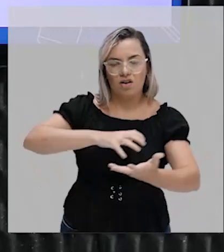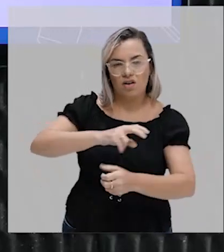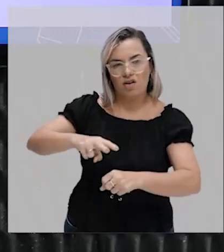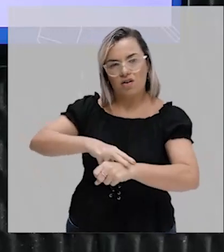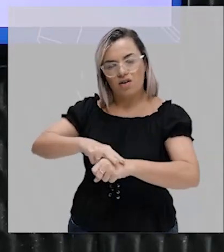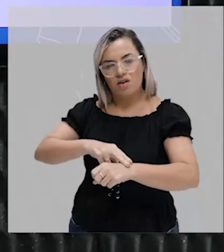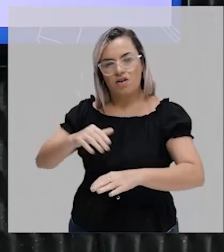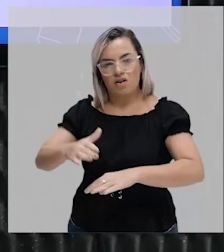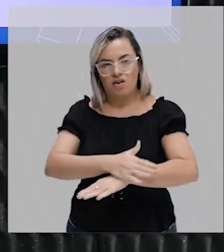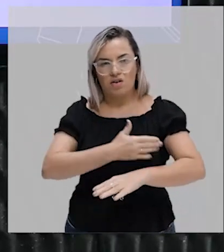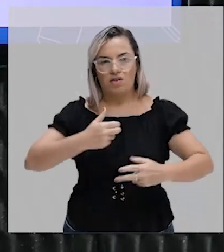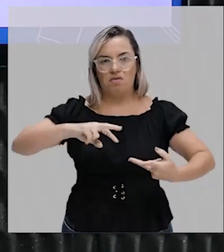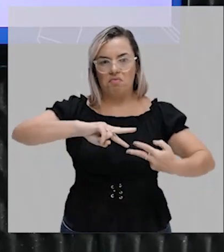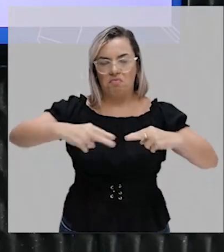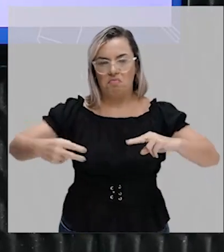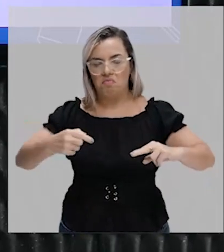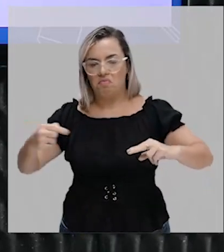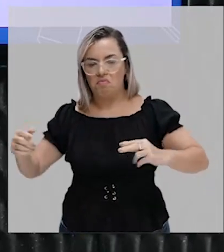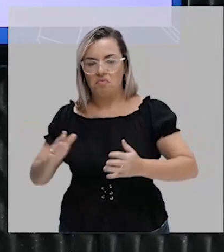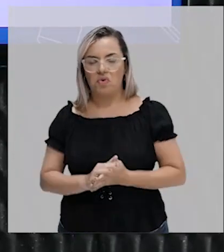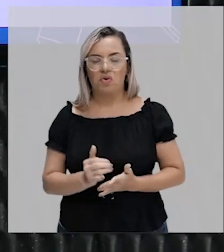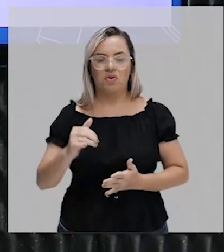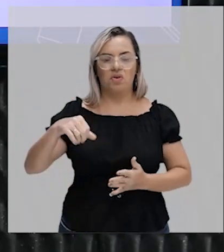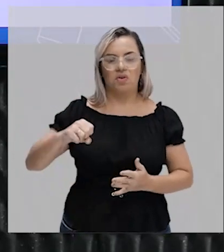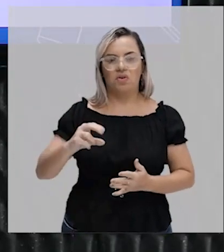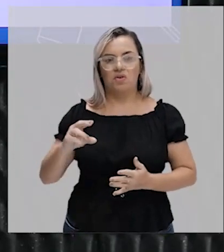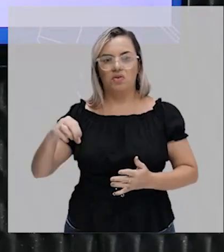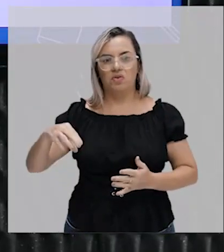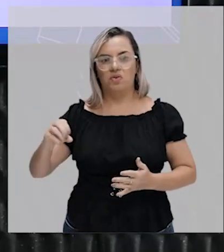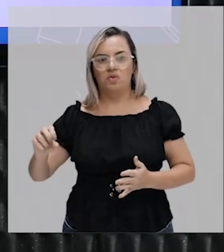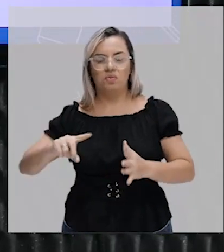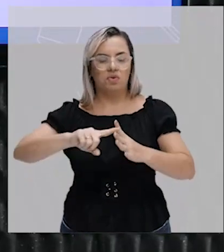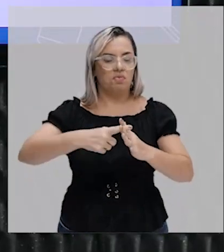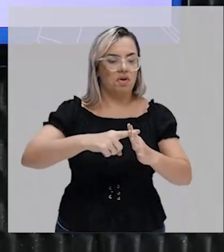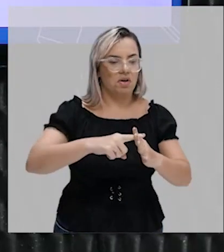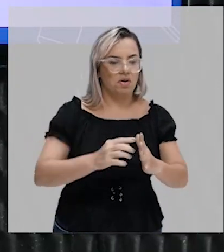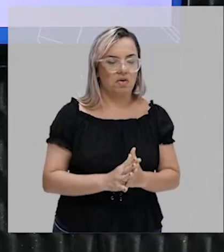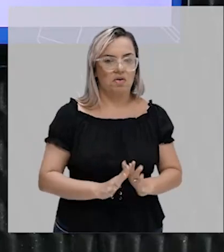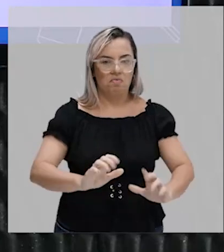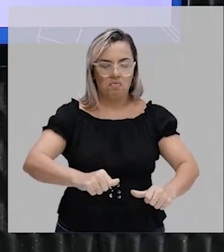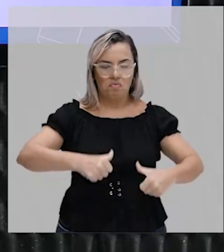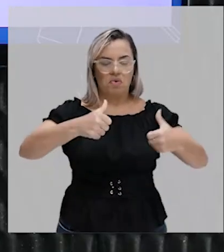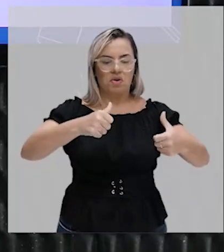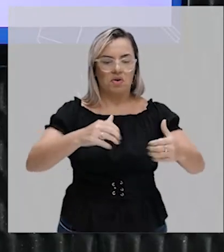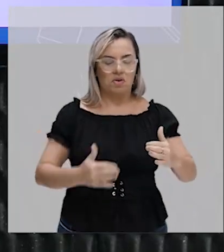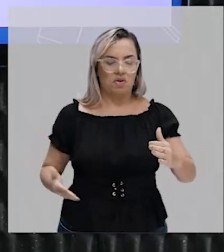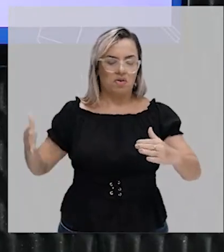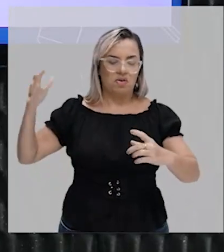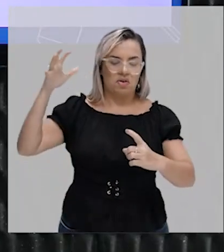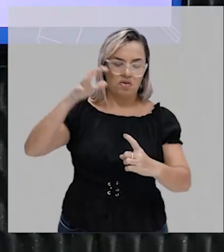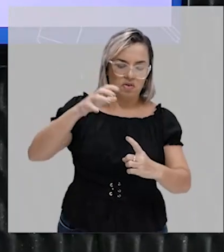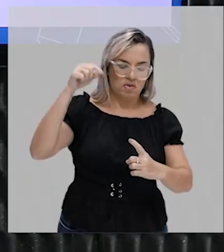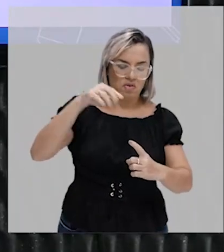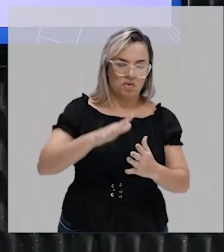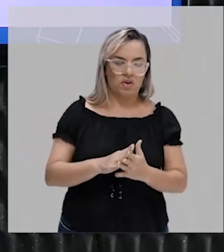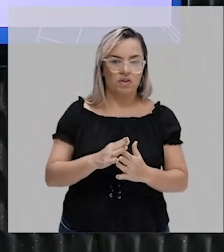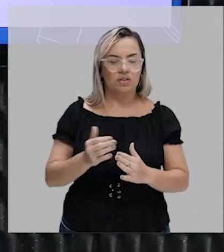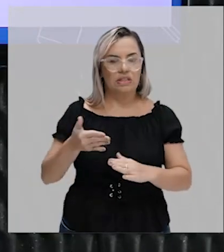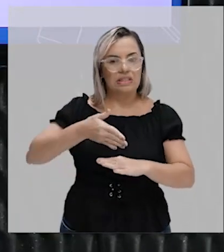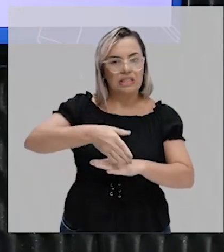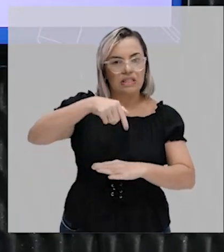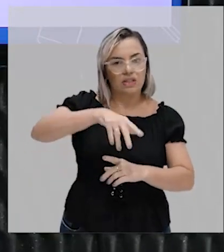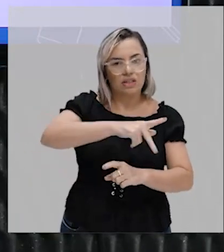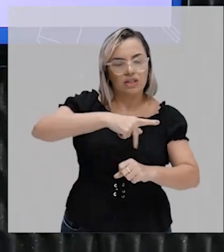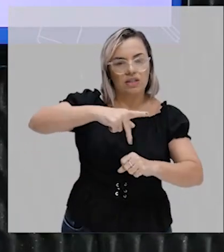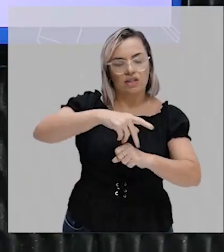melhoramento genético que eu te falei, insumos agrícolas, maquinário que a Revolução Verde vai trazer, vai ter um papel muito importante no aumento